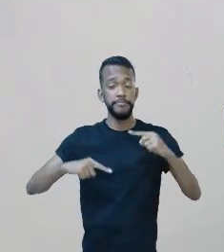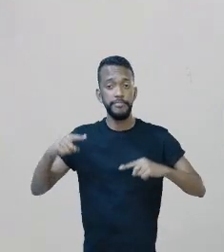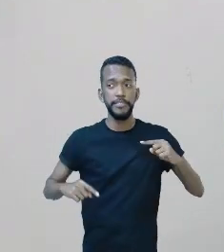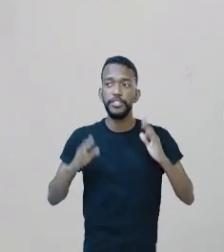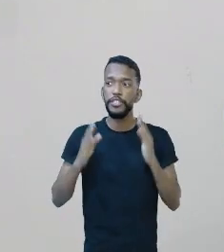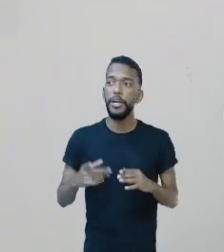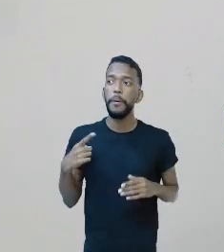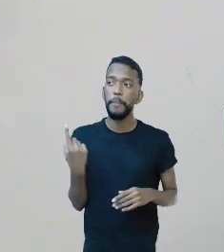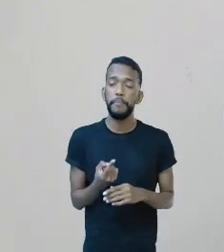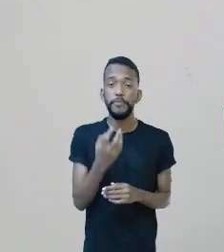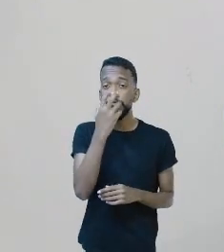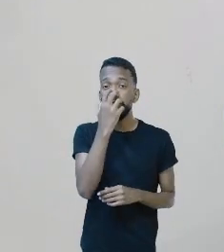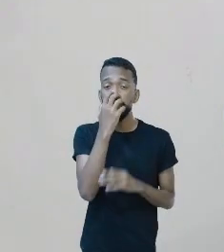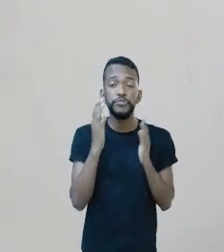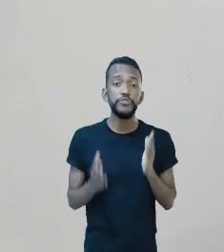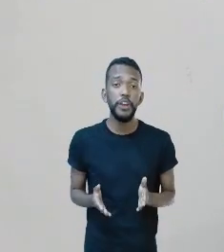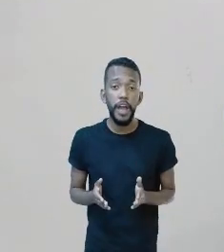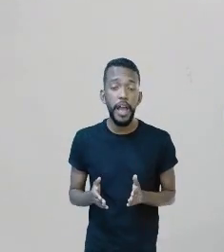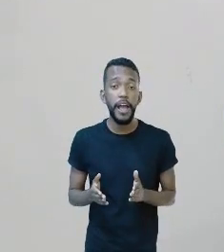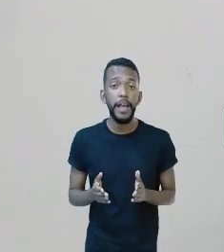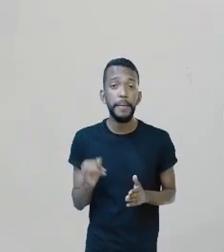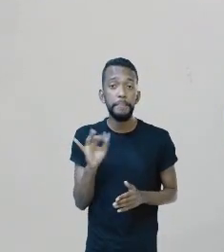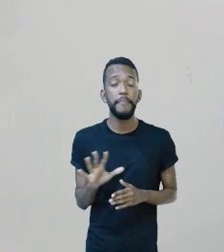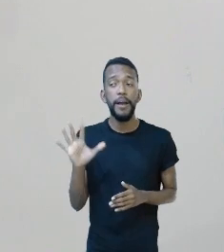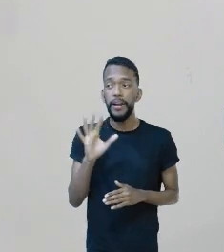peso do nosso cachorrinho aqui da imagem?